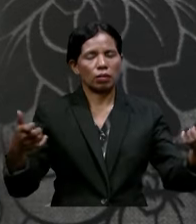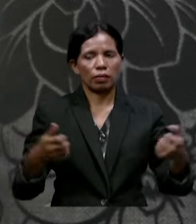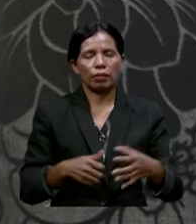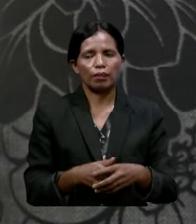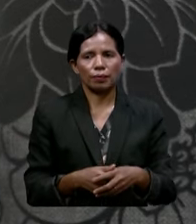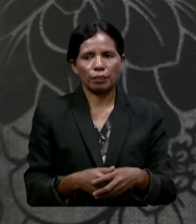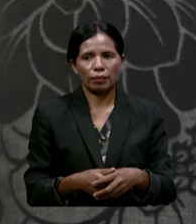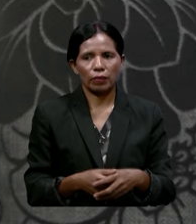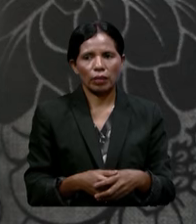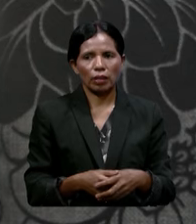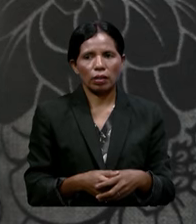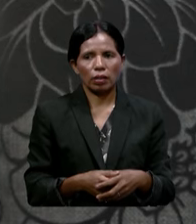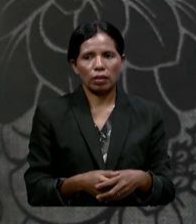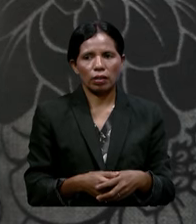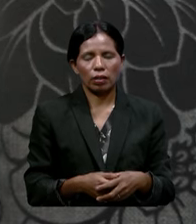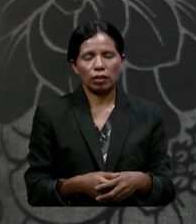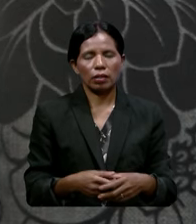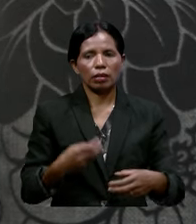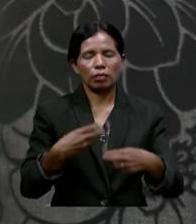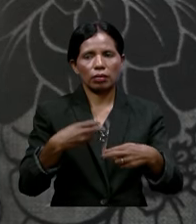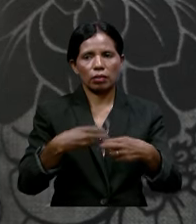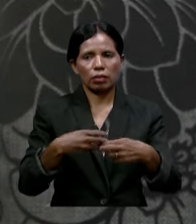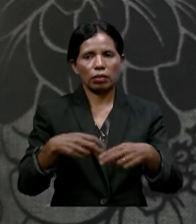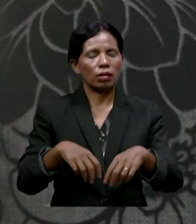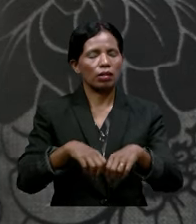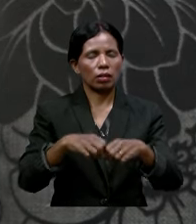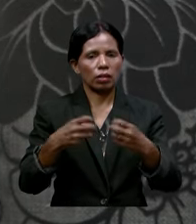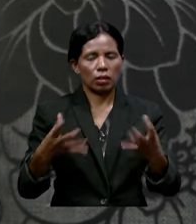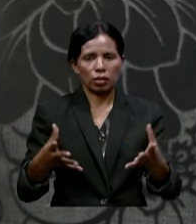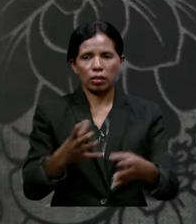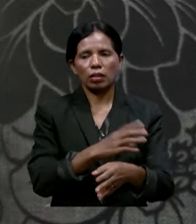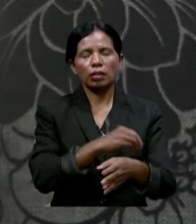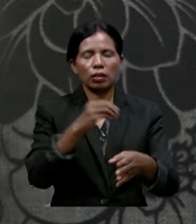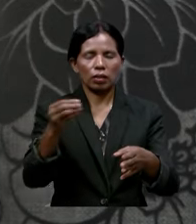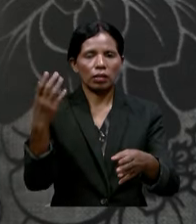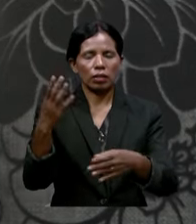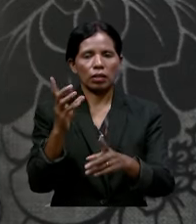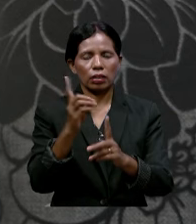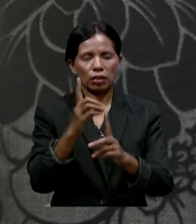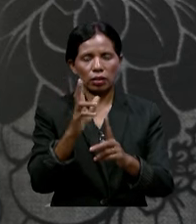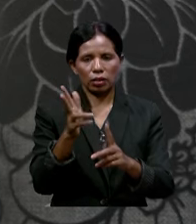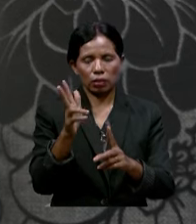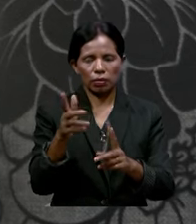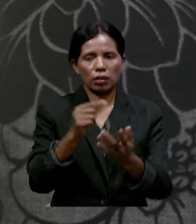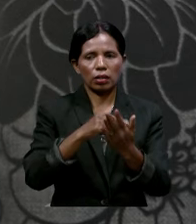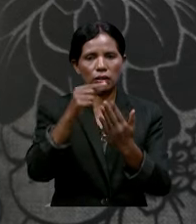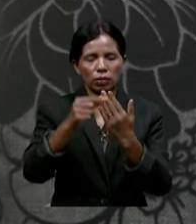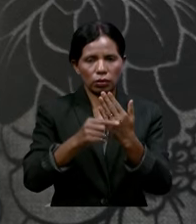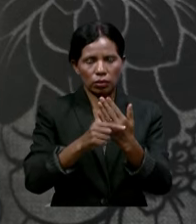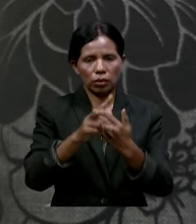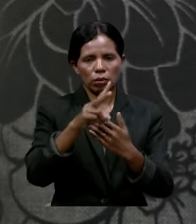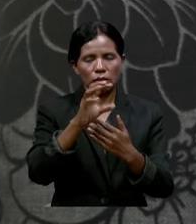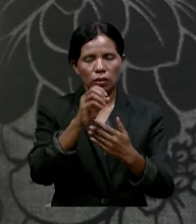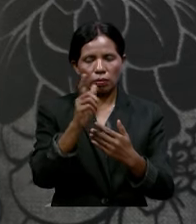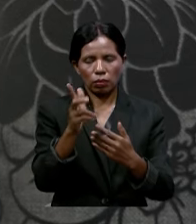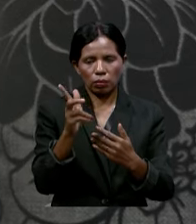Valo da Antia, né, Duni, pacto, né, naxou que era só na 30 de agosto 2000, né. Deve ter